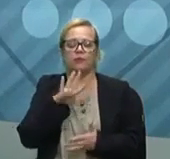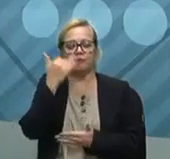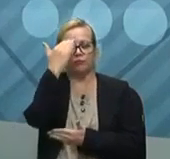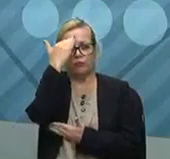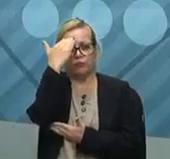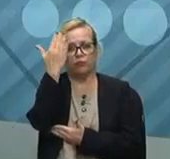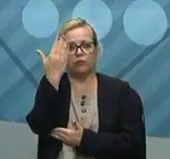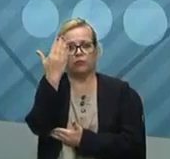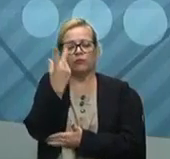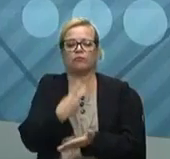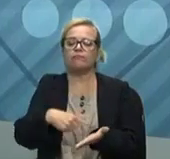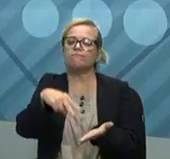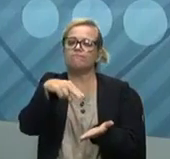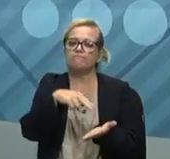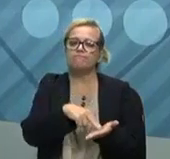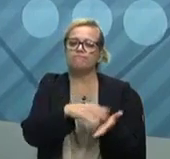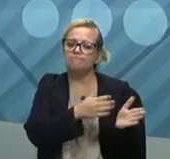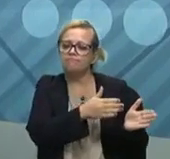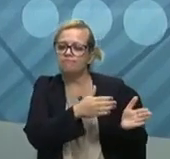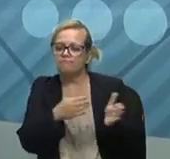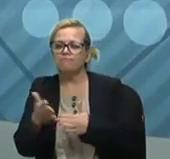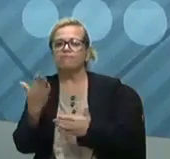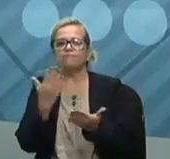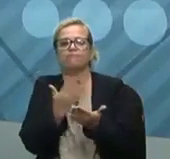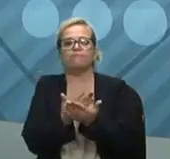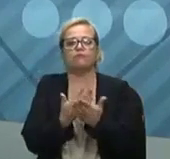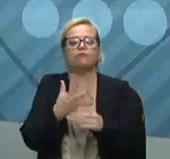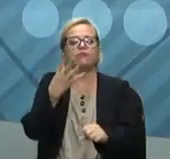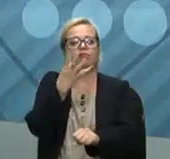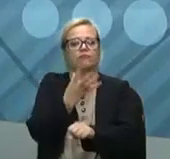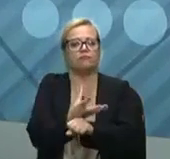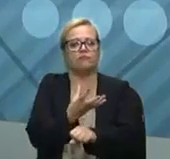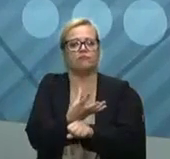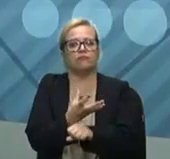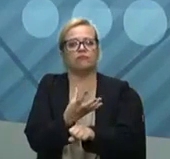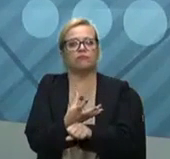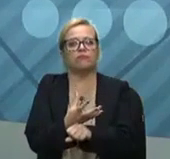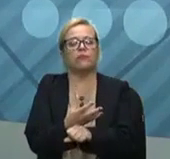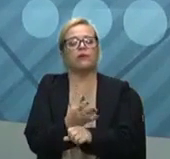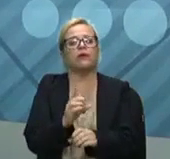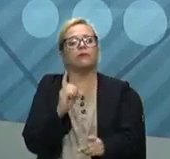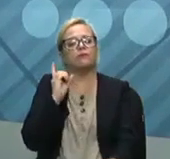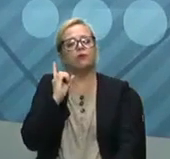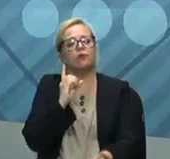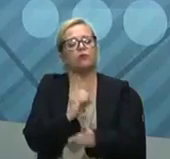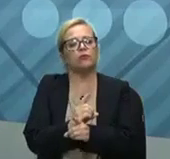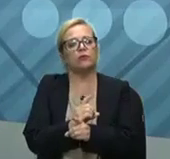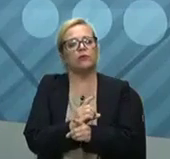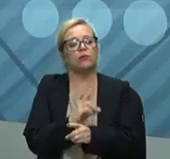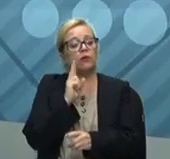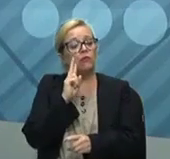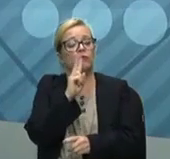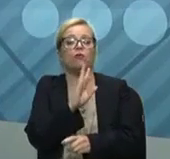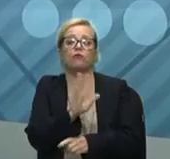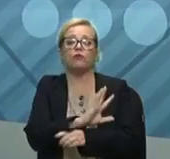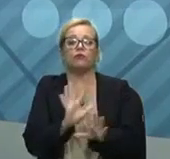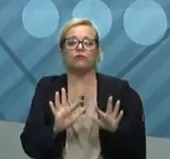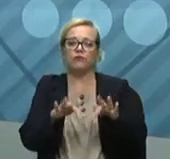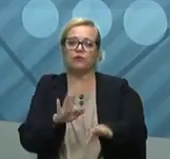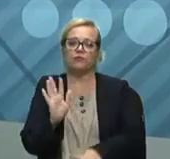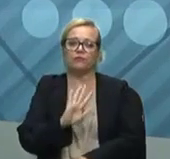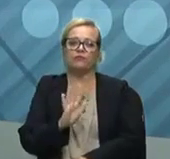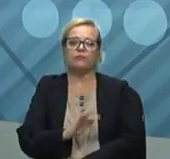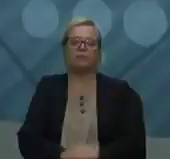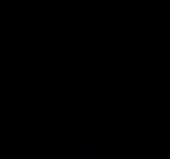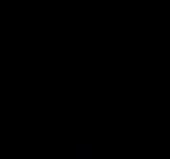a sua participação ao longo desta aula, ao longo da disciplina. E até a próxima, e convido você agora a assistir o vídeo de